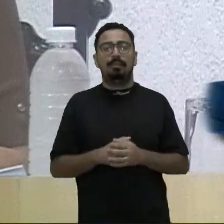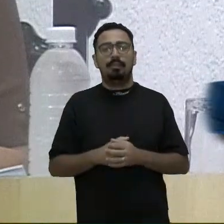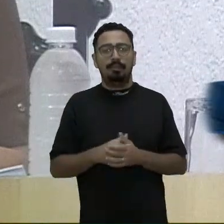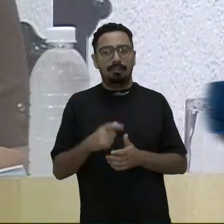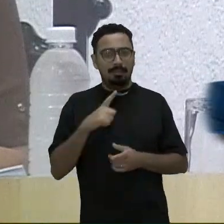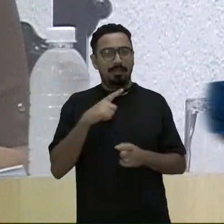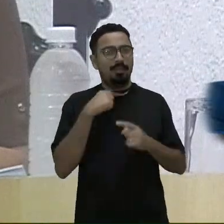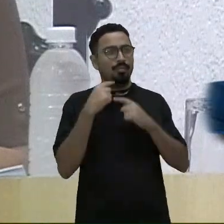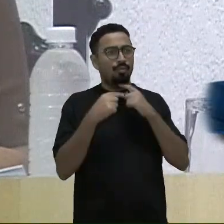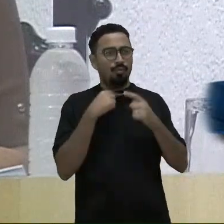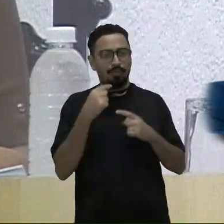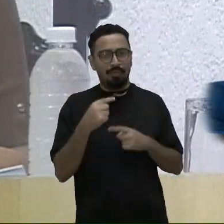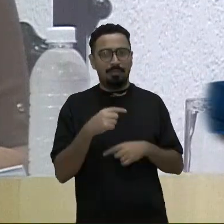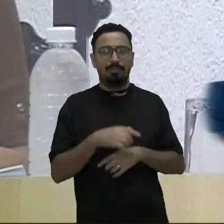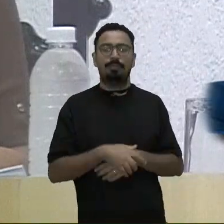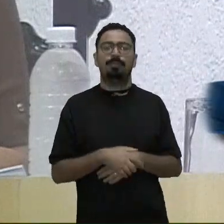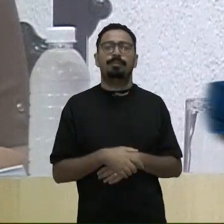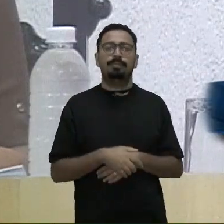Alguma dúvida? Não.